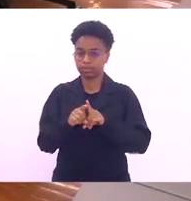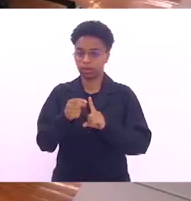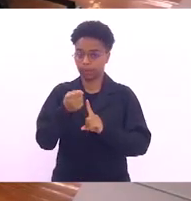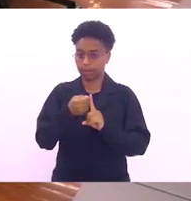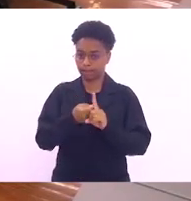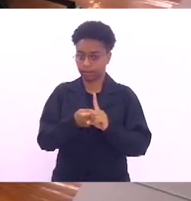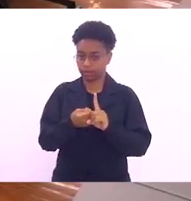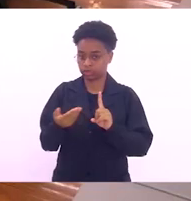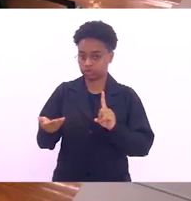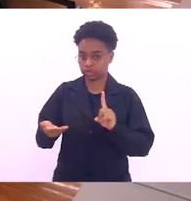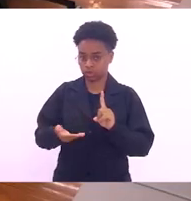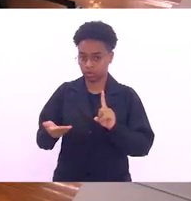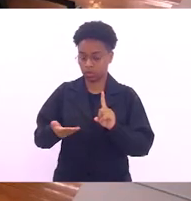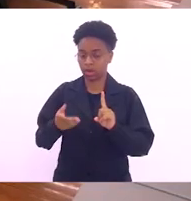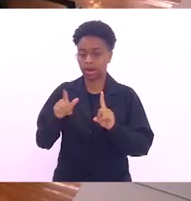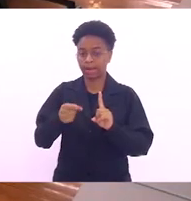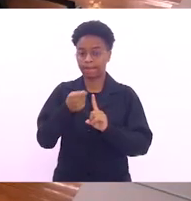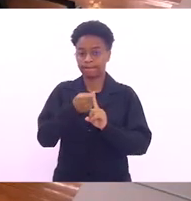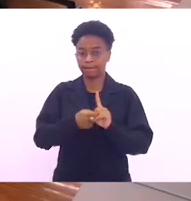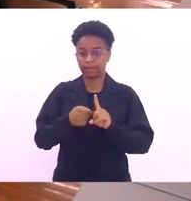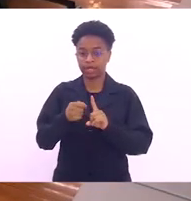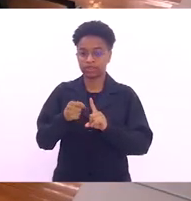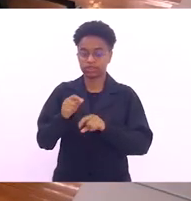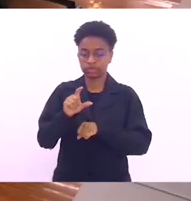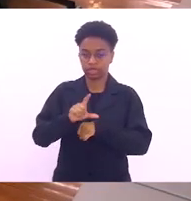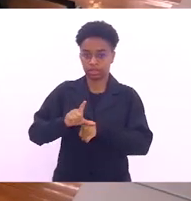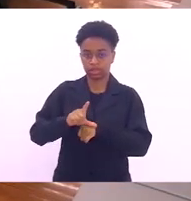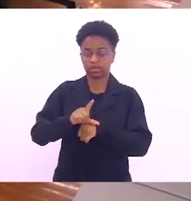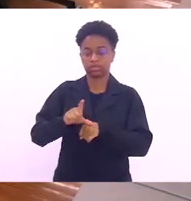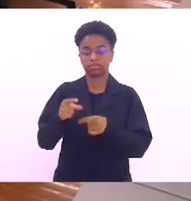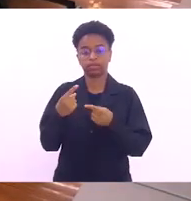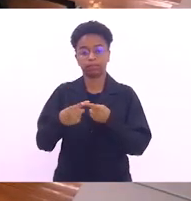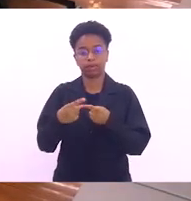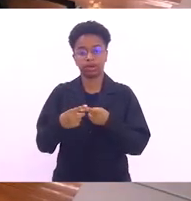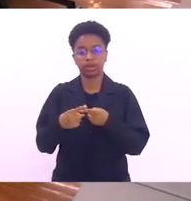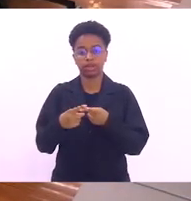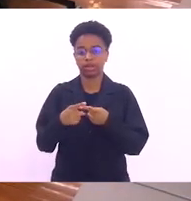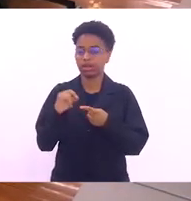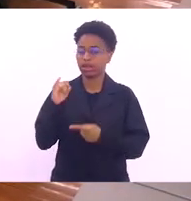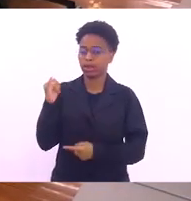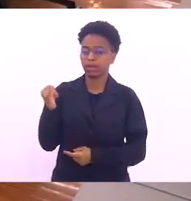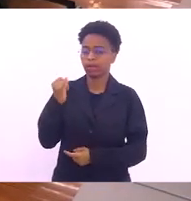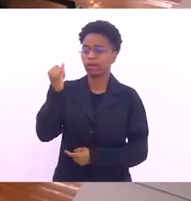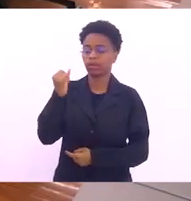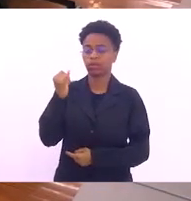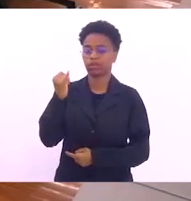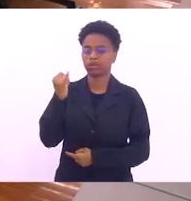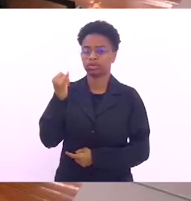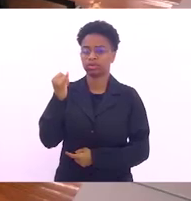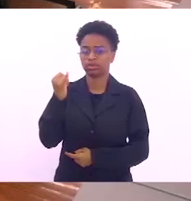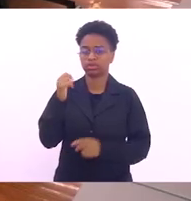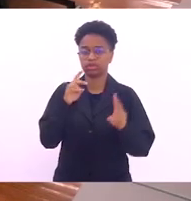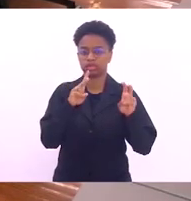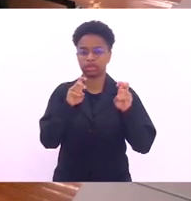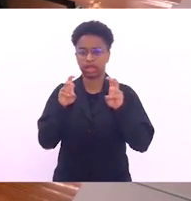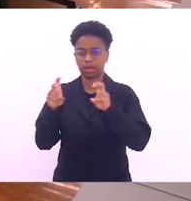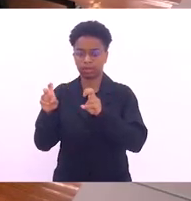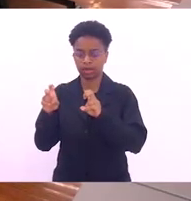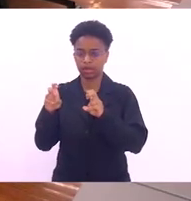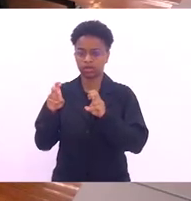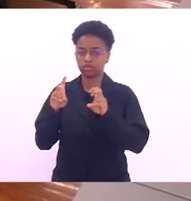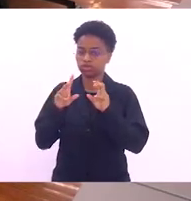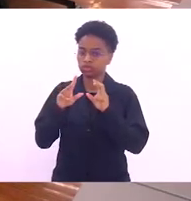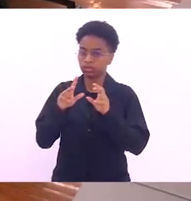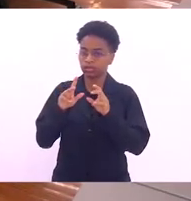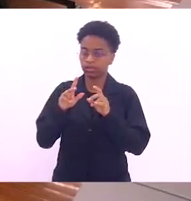o mês lilás onde tem umas tão importantes referentes a proteção